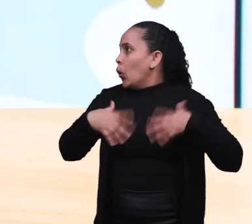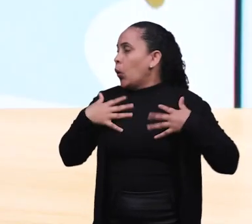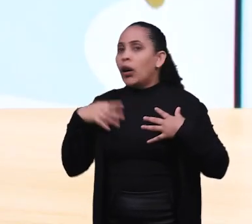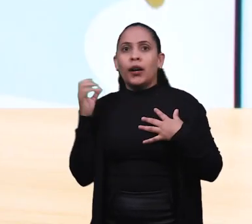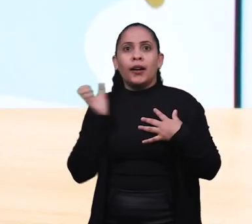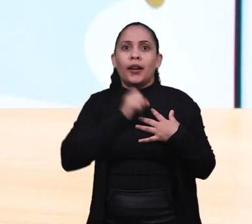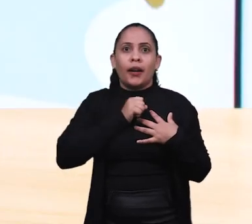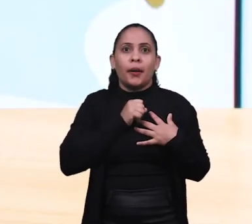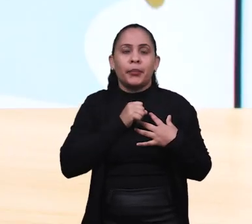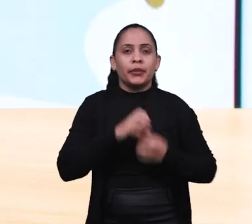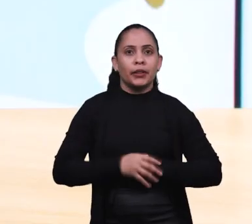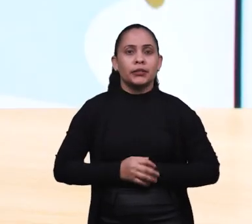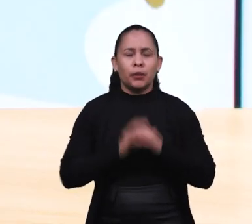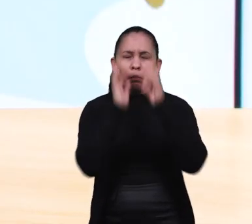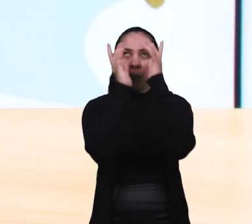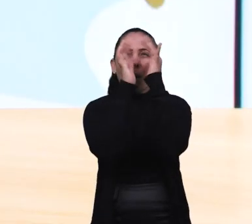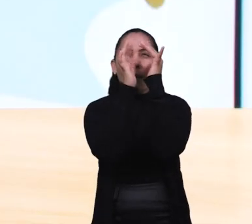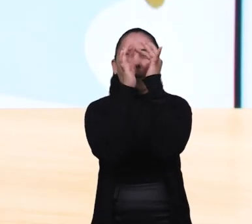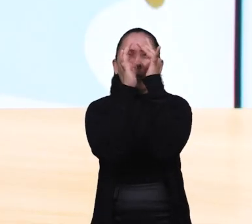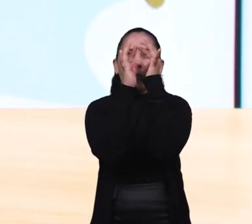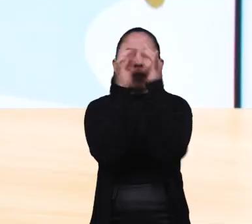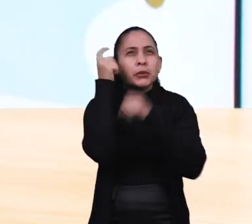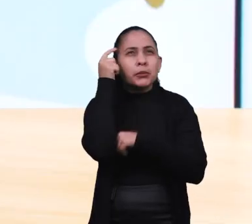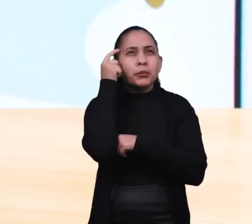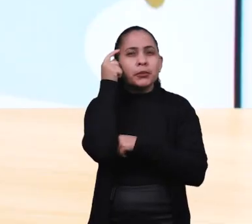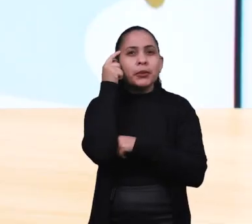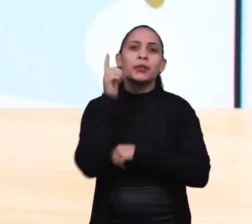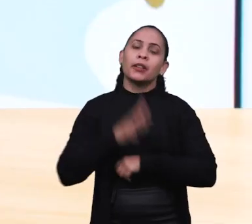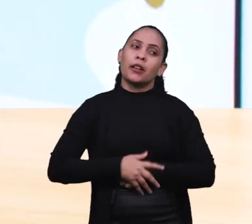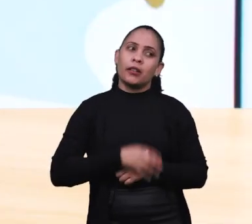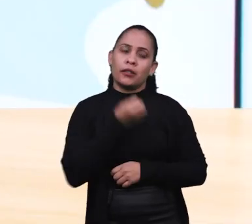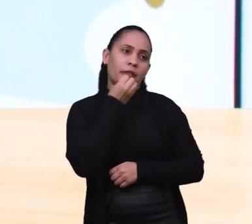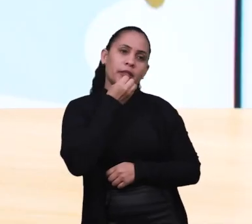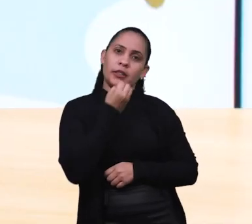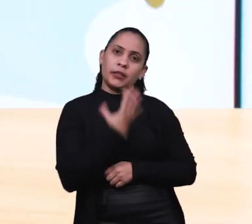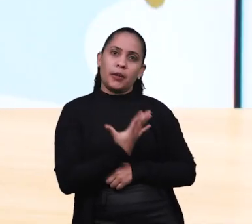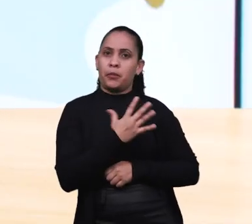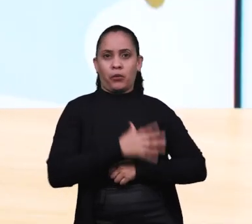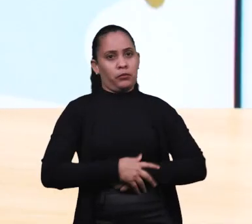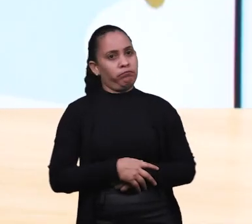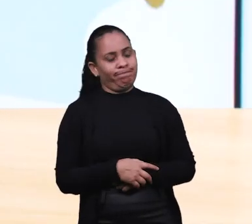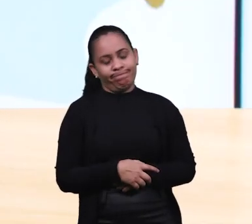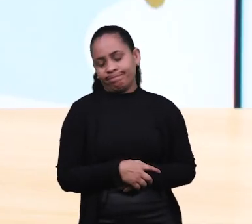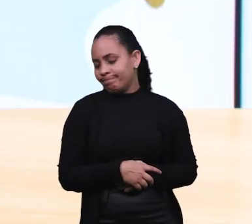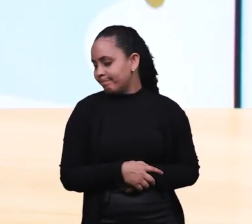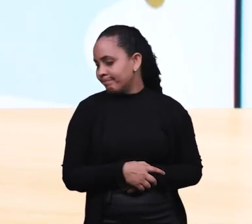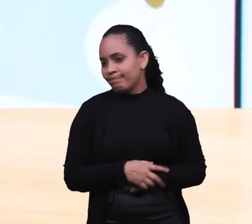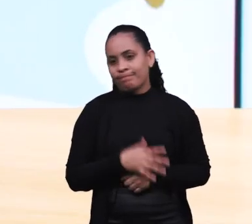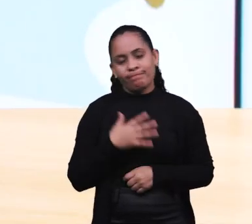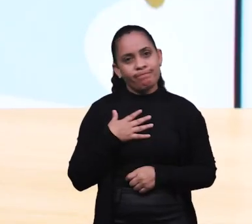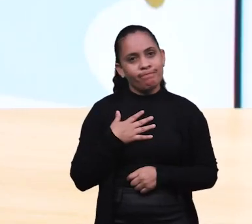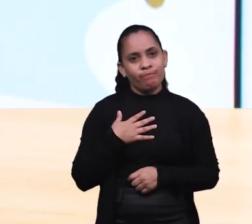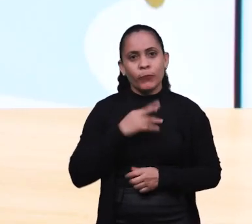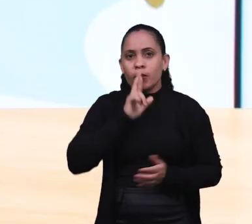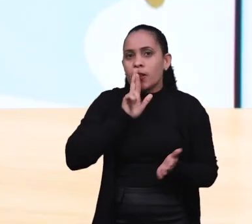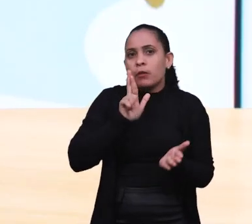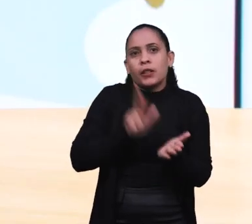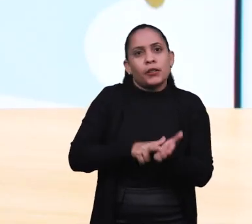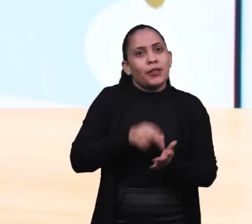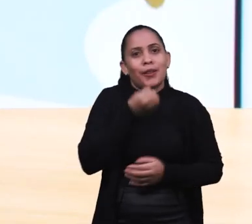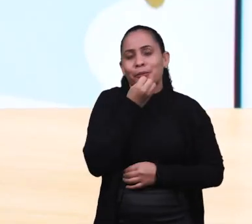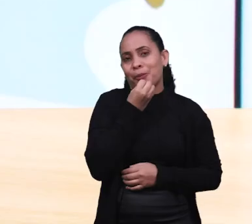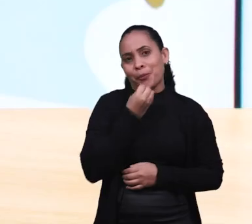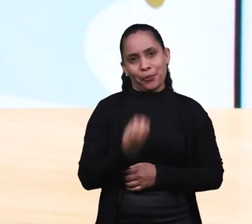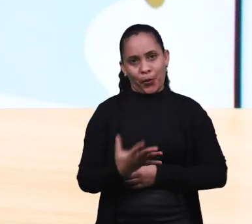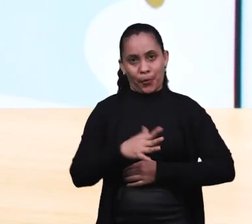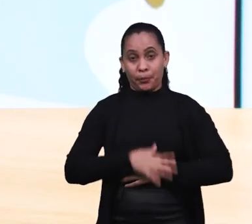hiperatividade ela pode sair para produções que não vão ser boas, não vão ser aplicáveis academicamente. Então,